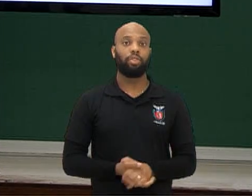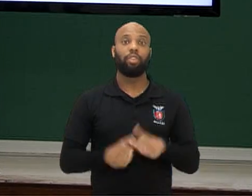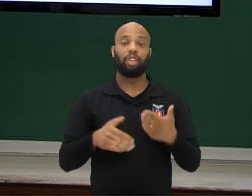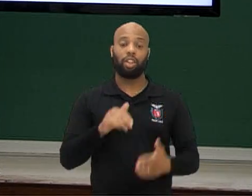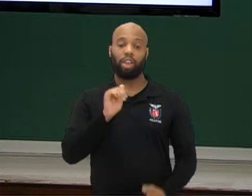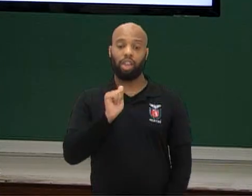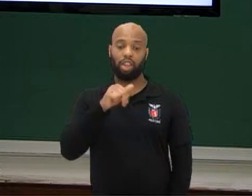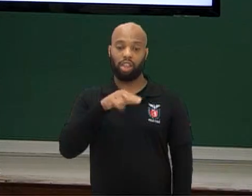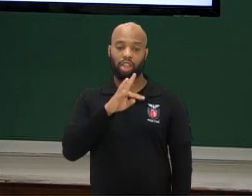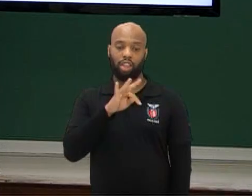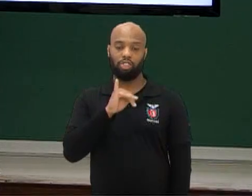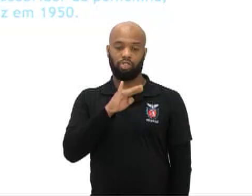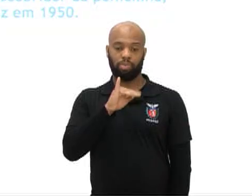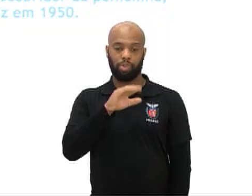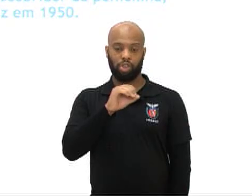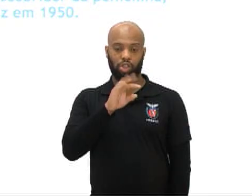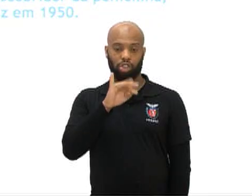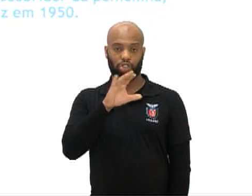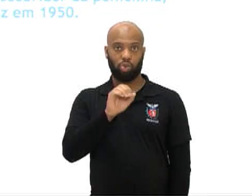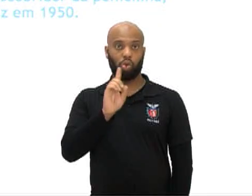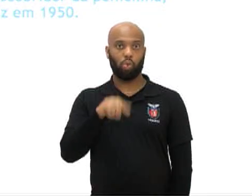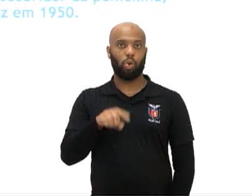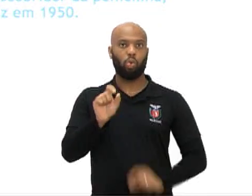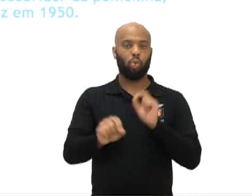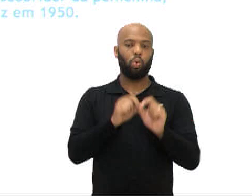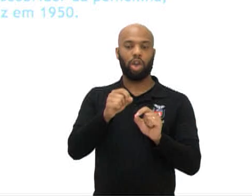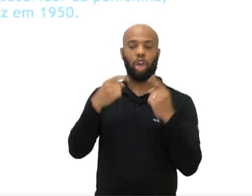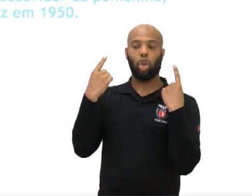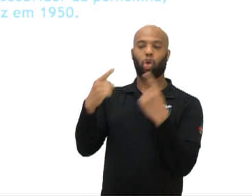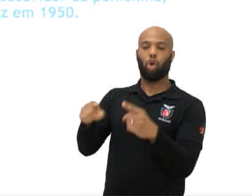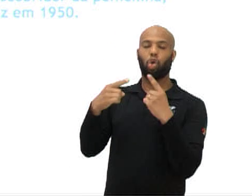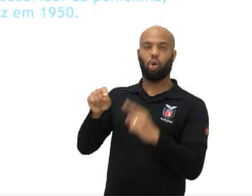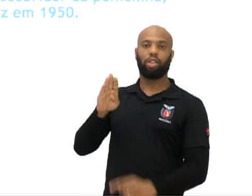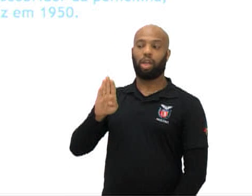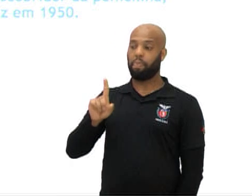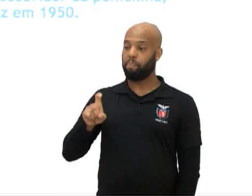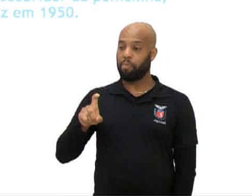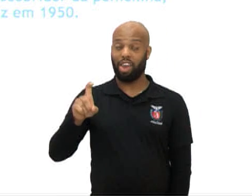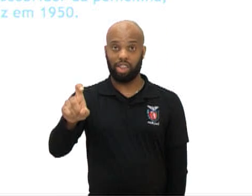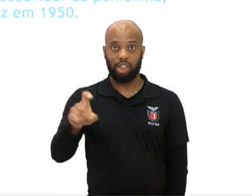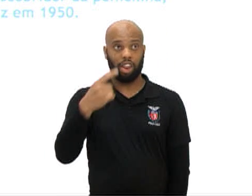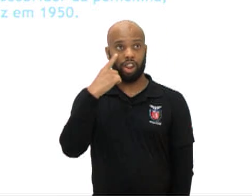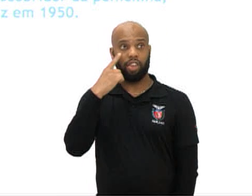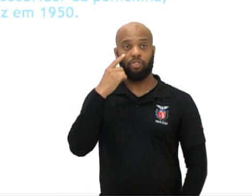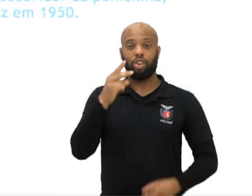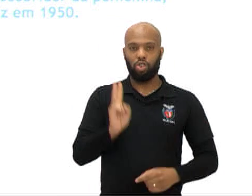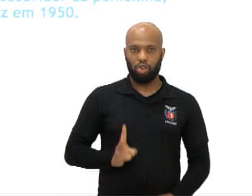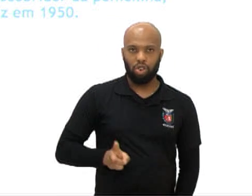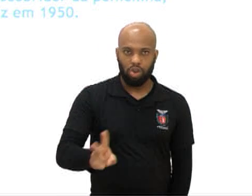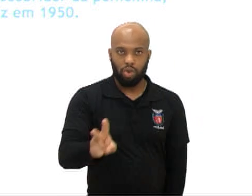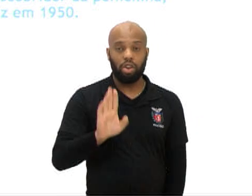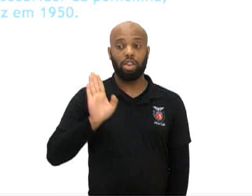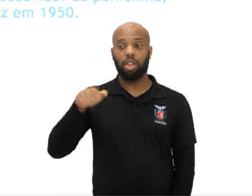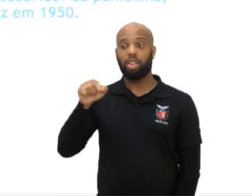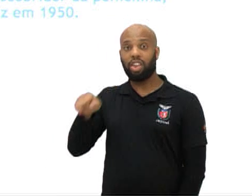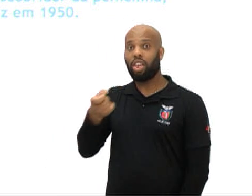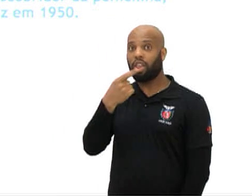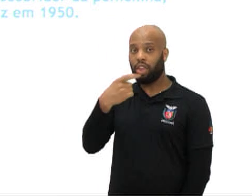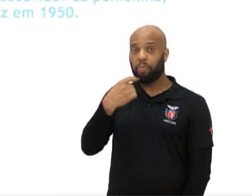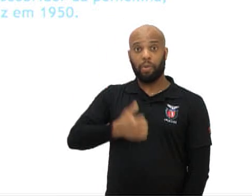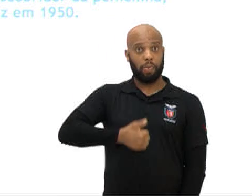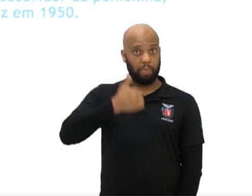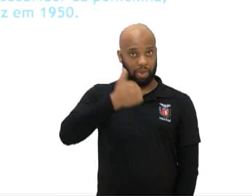Antibióticos, pessoal, são medicamento contra bactérias. Olha que interessante como continua essa reportagem. A penicilina foi o primeiro